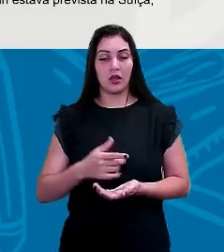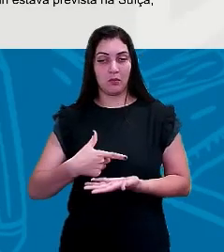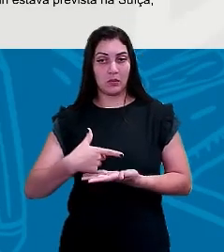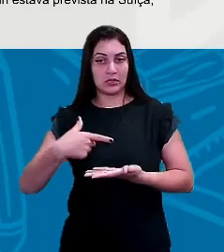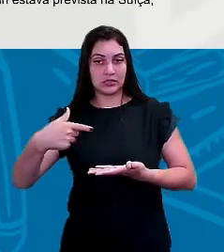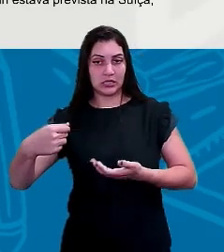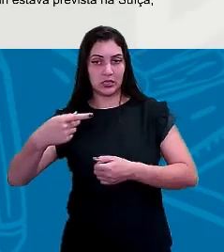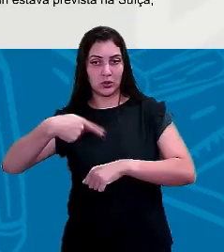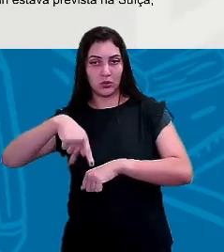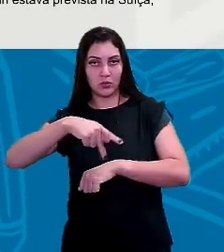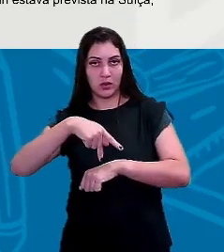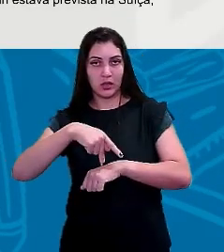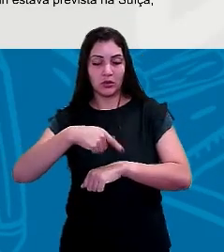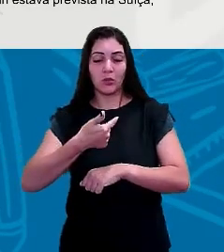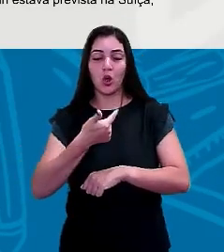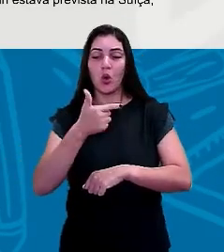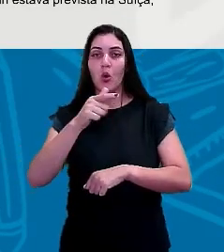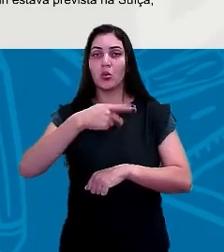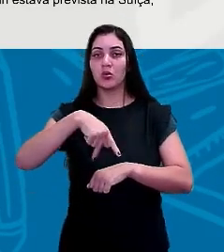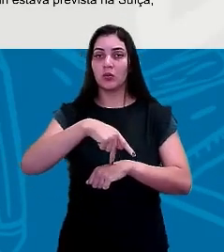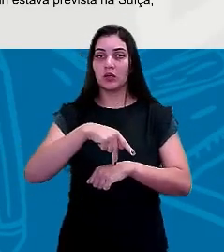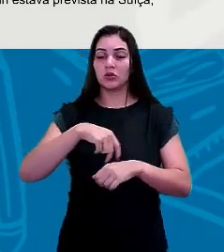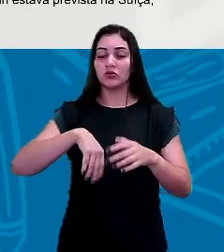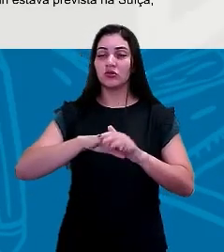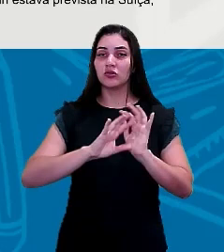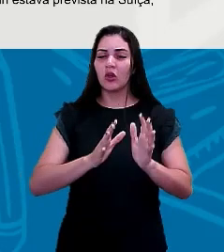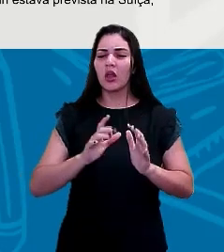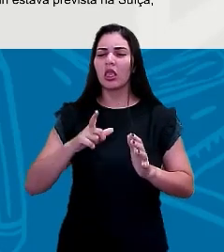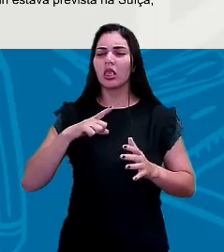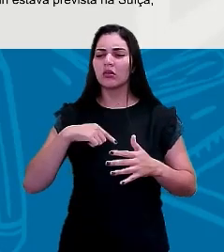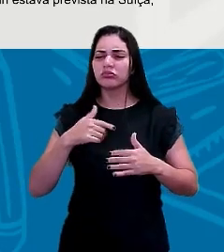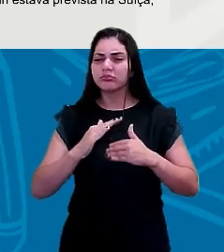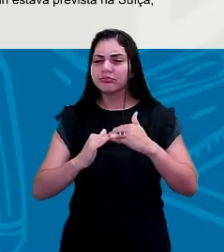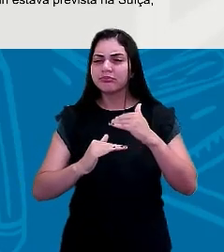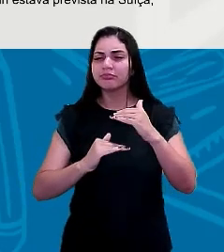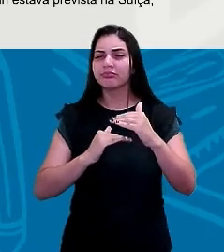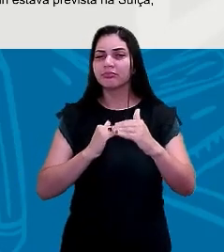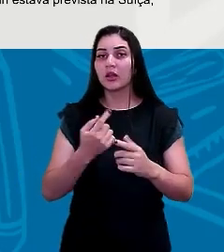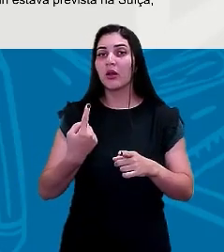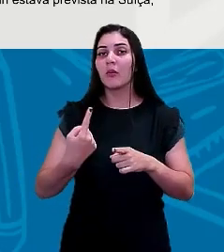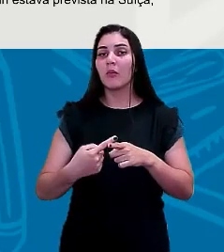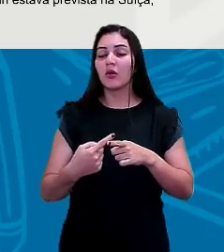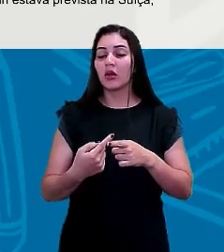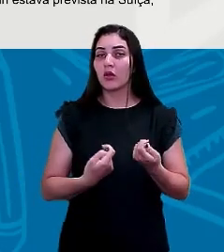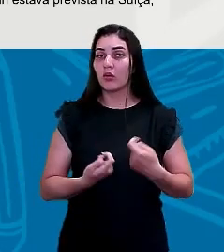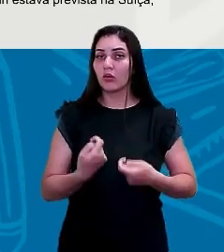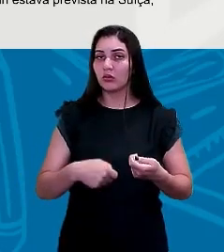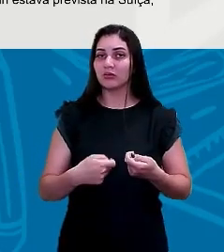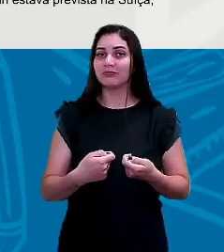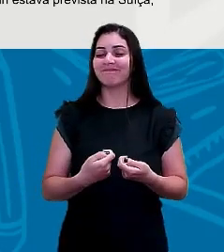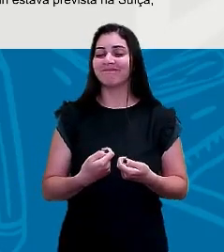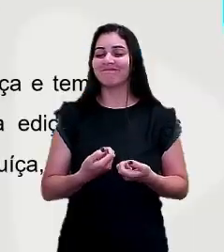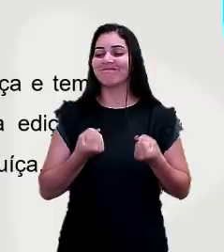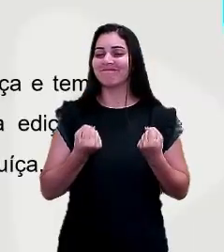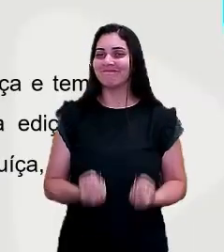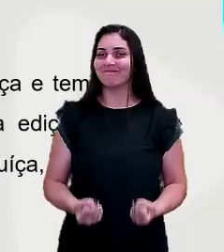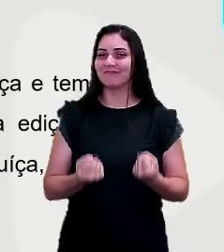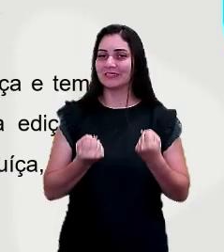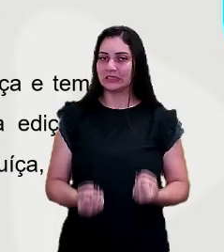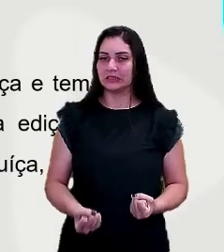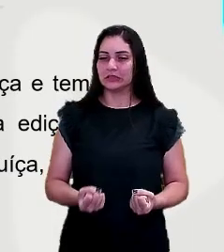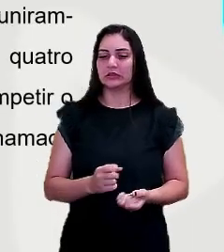seu país, para ir para outro país jogar, era um processo, porque a parte econômica pesava muito.